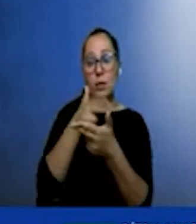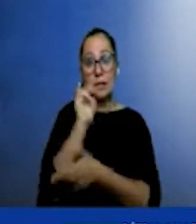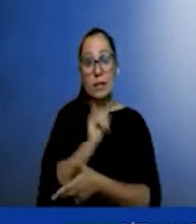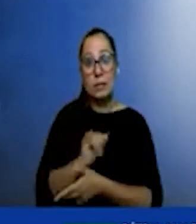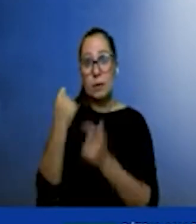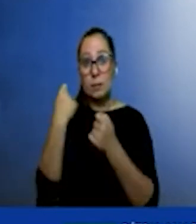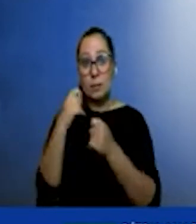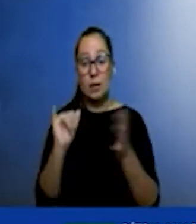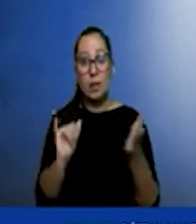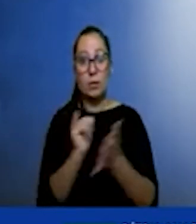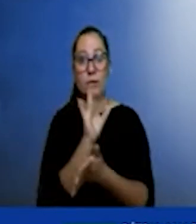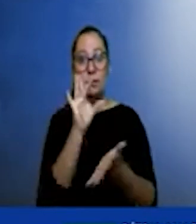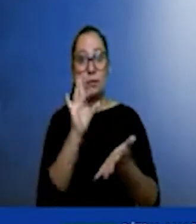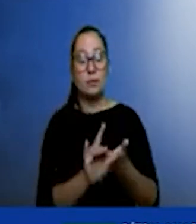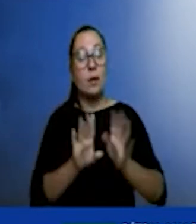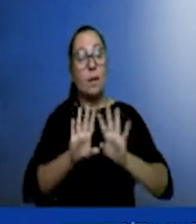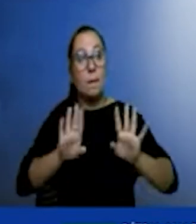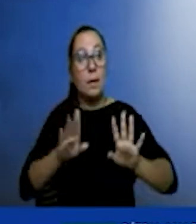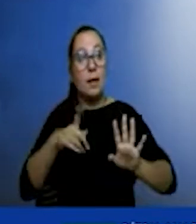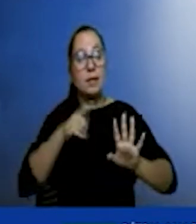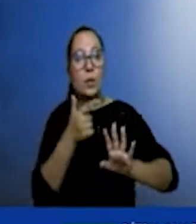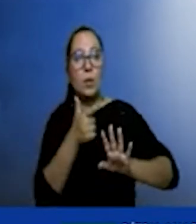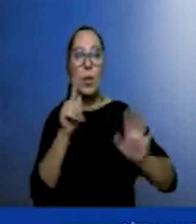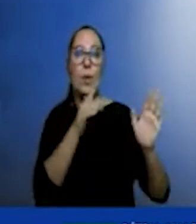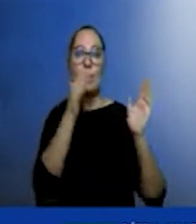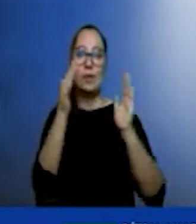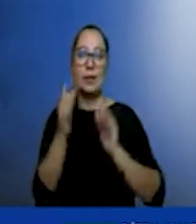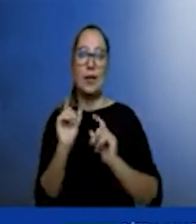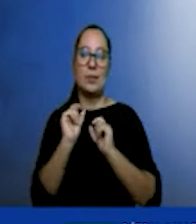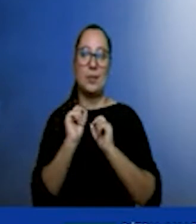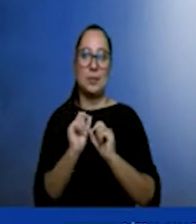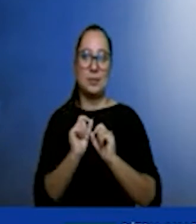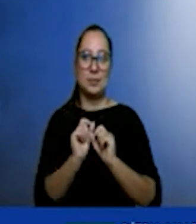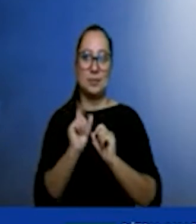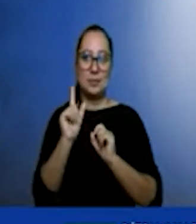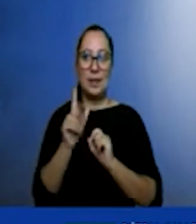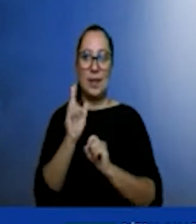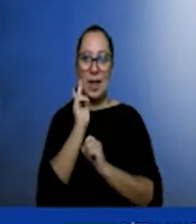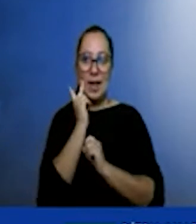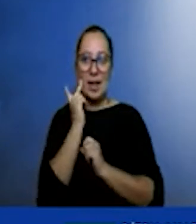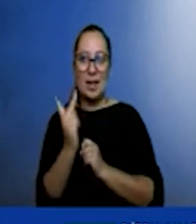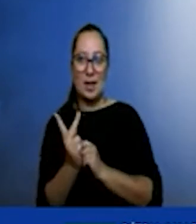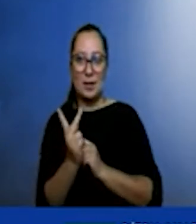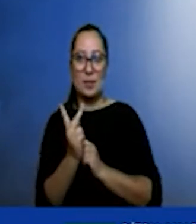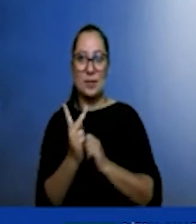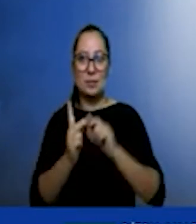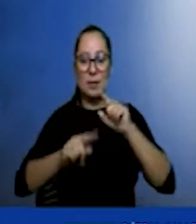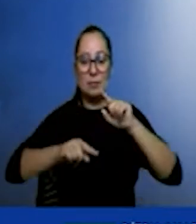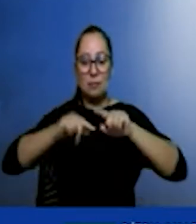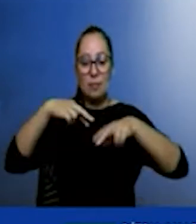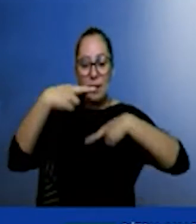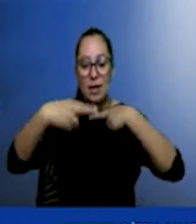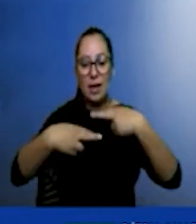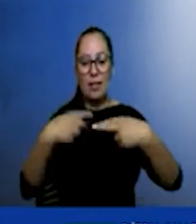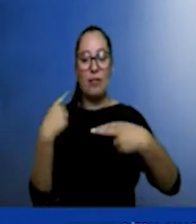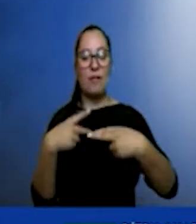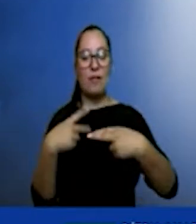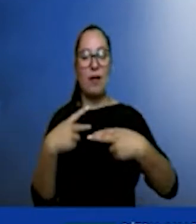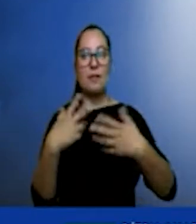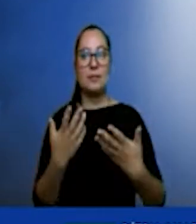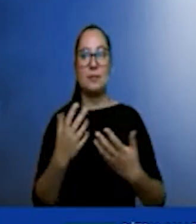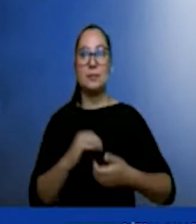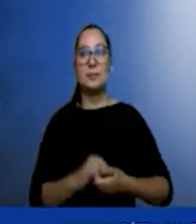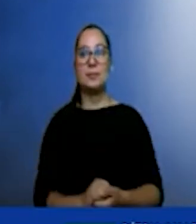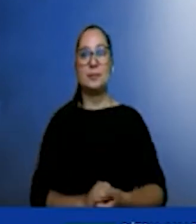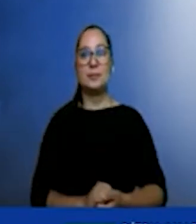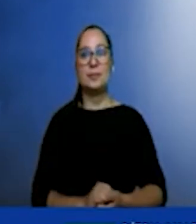acontecer. Mas eu acho que tem um outro lado dessa moeda, que é o reconhecimento do atributo renovável, né? Porque é sempre a mesma